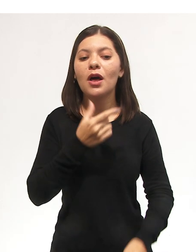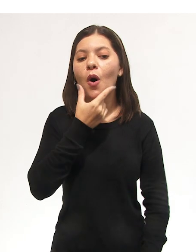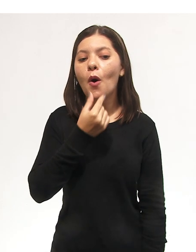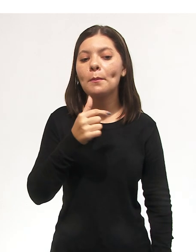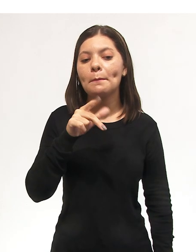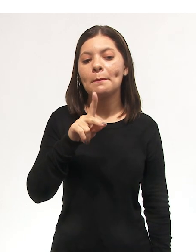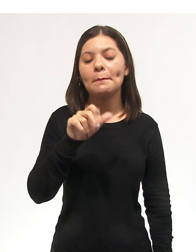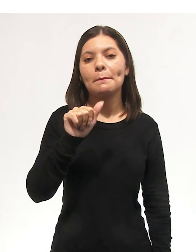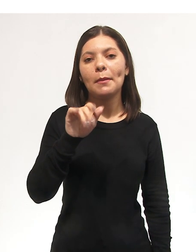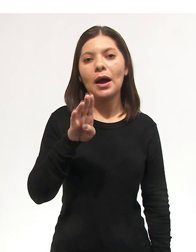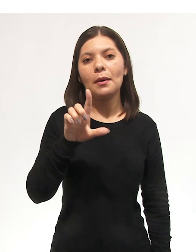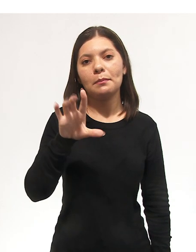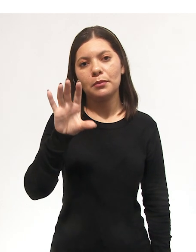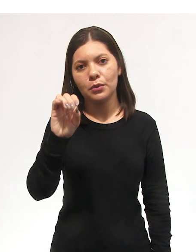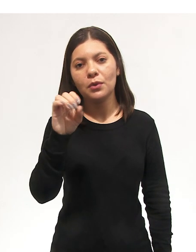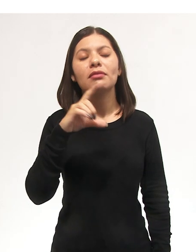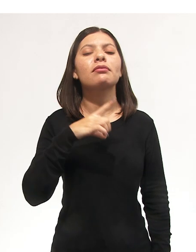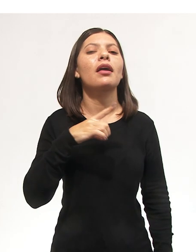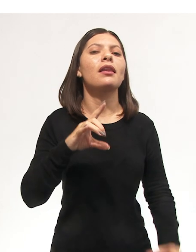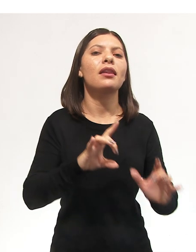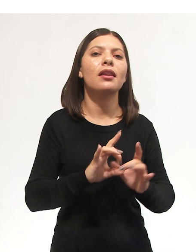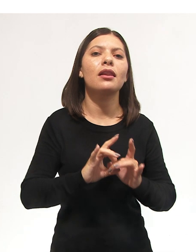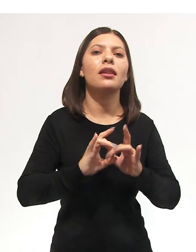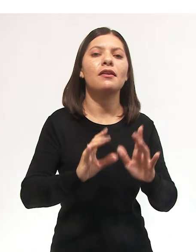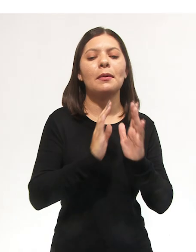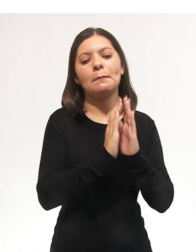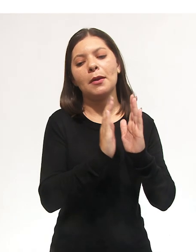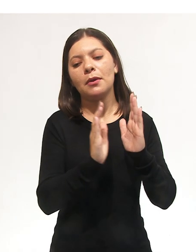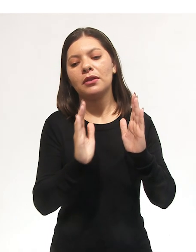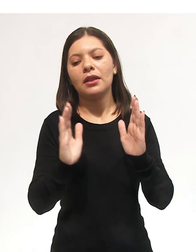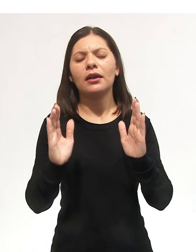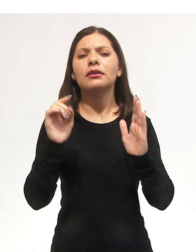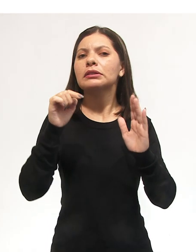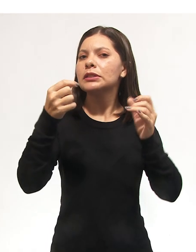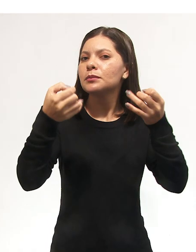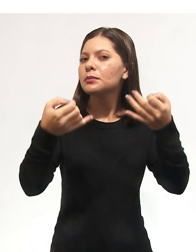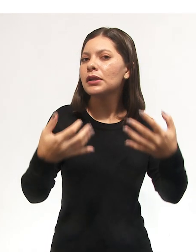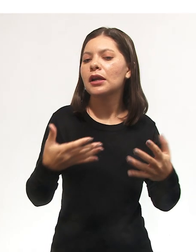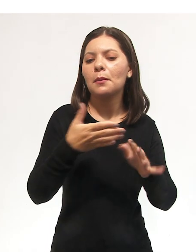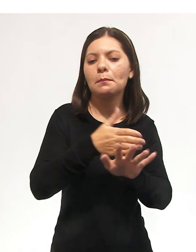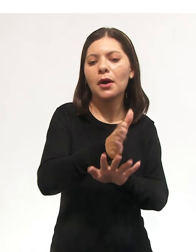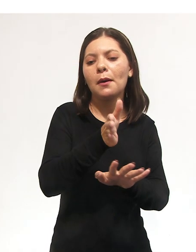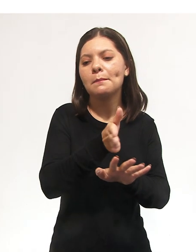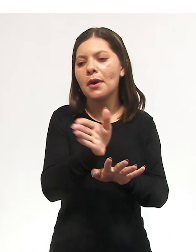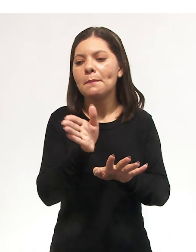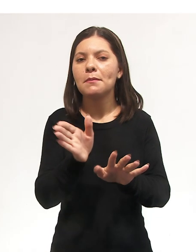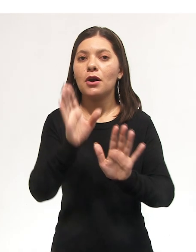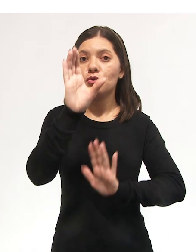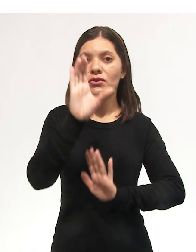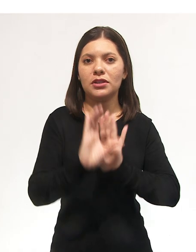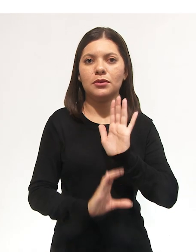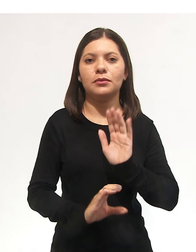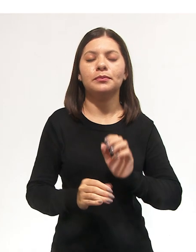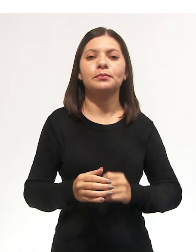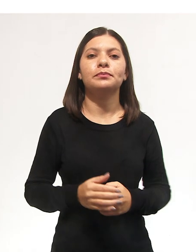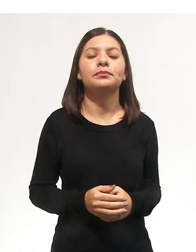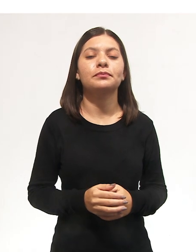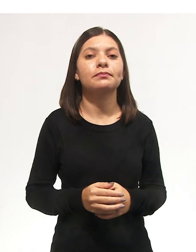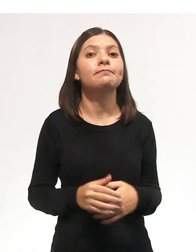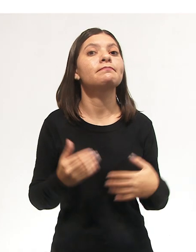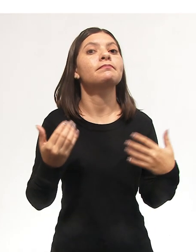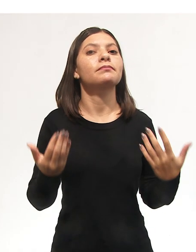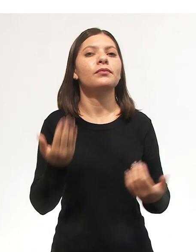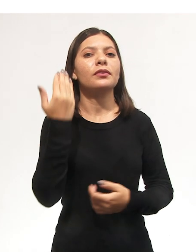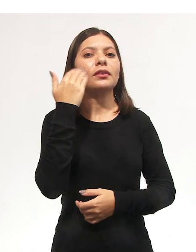está disponível lá na biblioteca virtual e que vai discutir quais são as dimensões do currículo. Partindo do conceito,